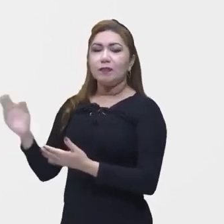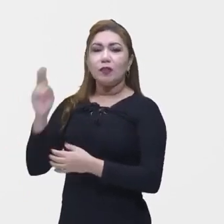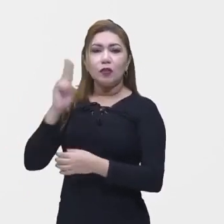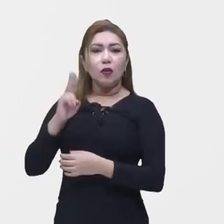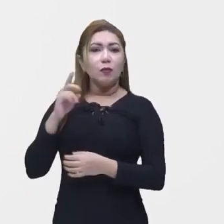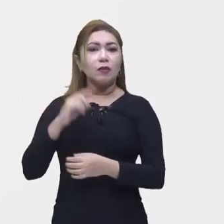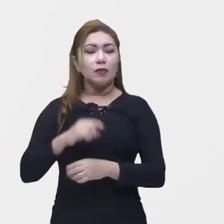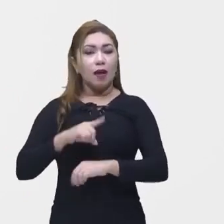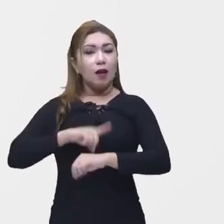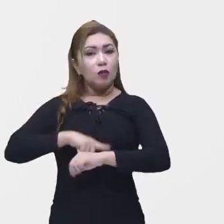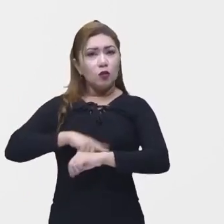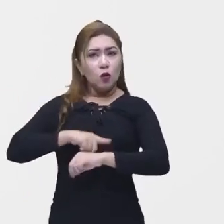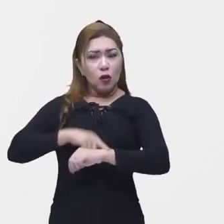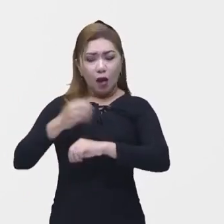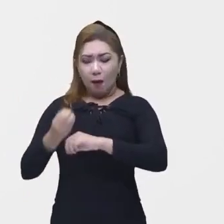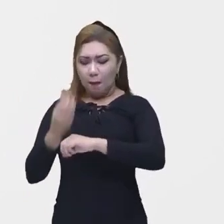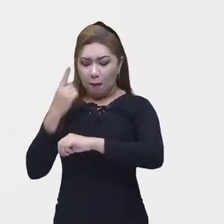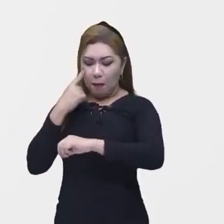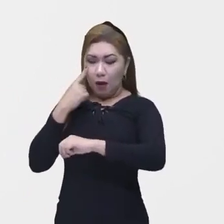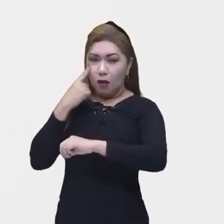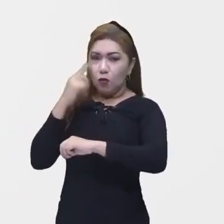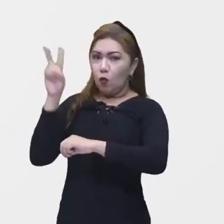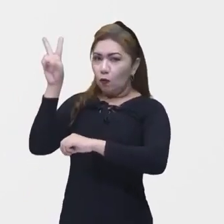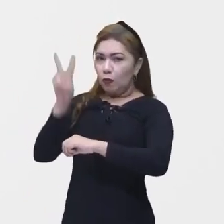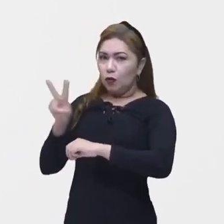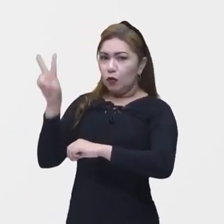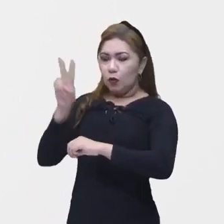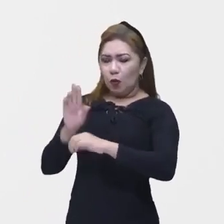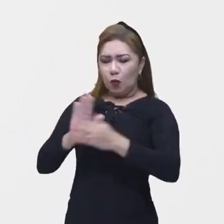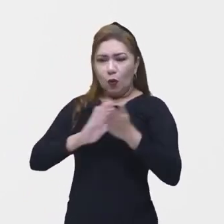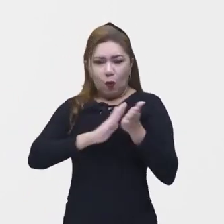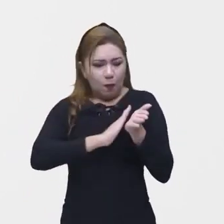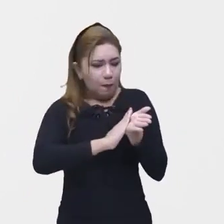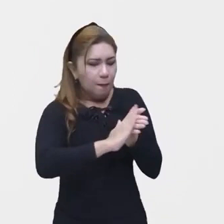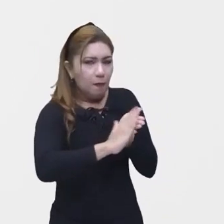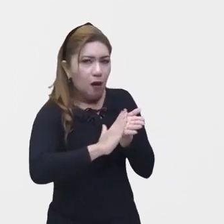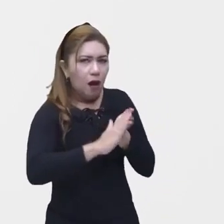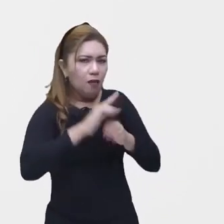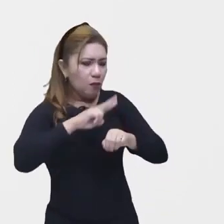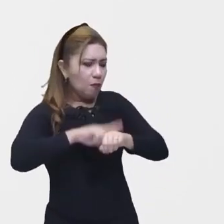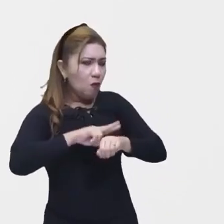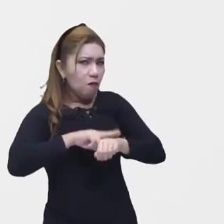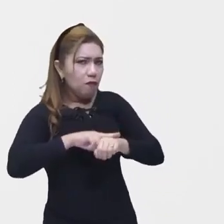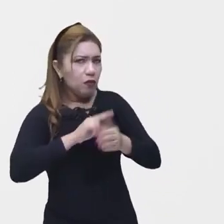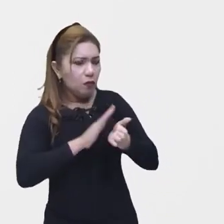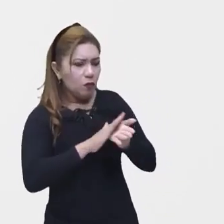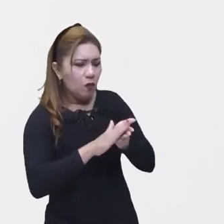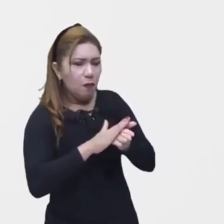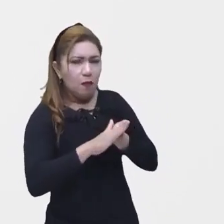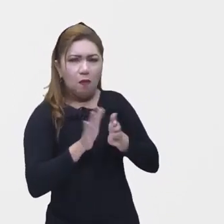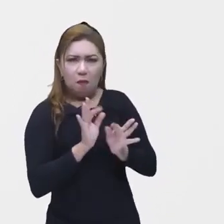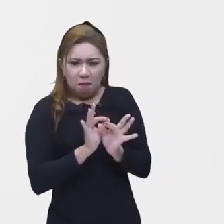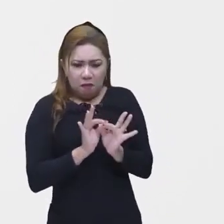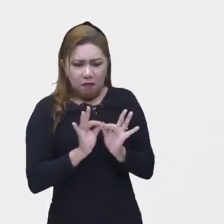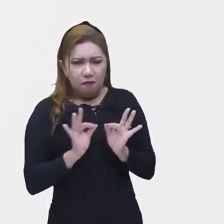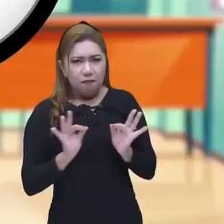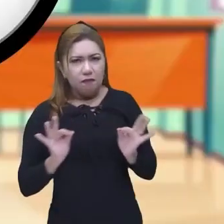Usualmente, as horas são exibidas por meio de um visor de LEDs ou cristal líquido, certo? Aqui